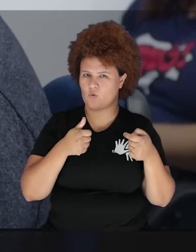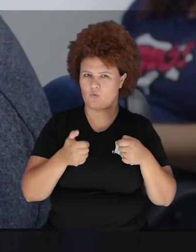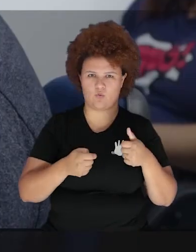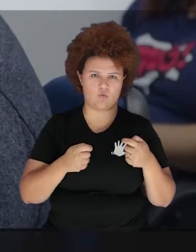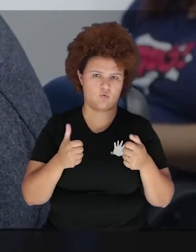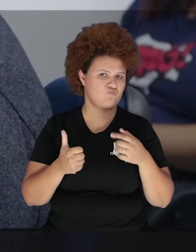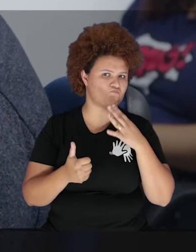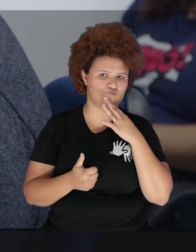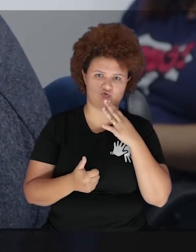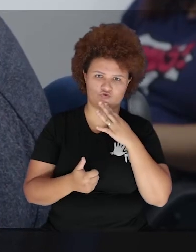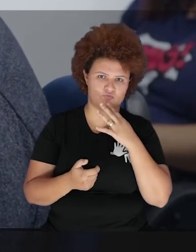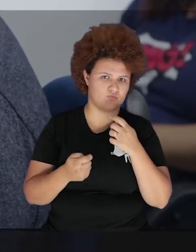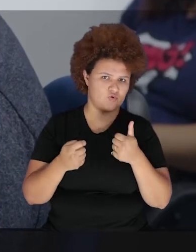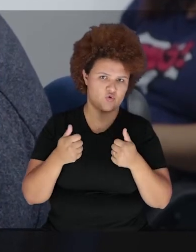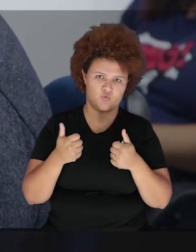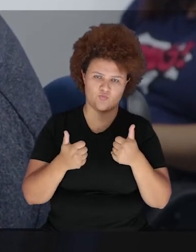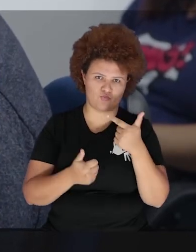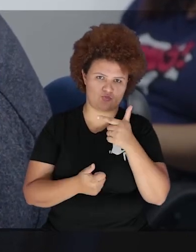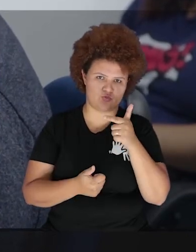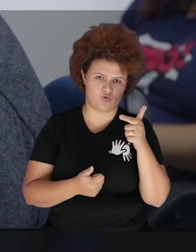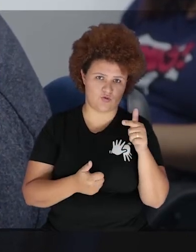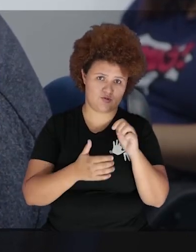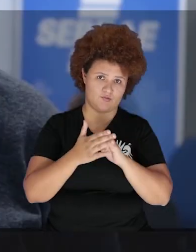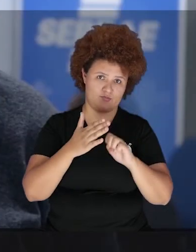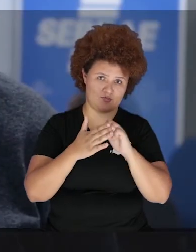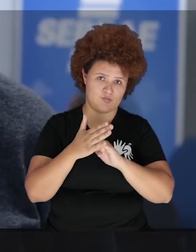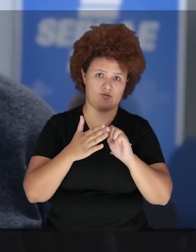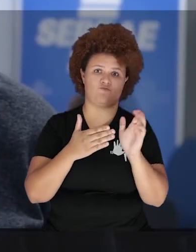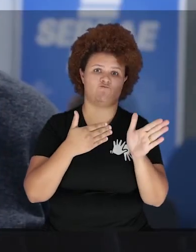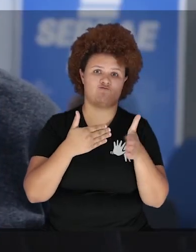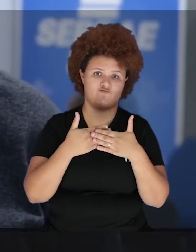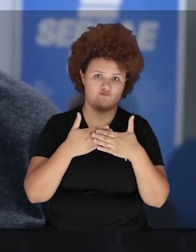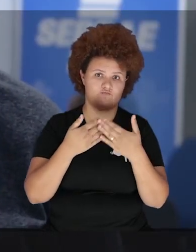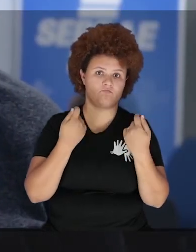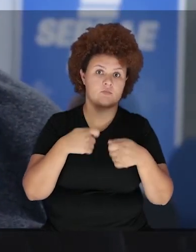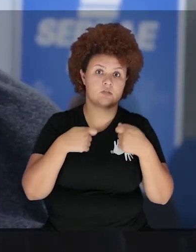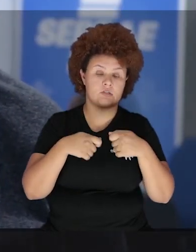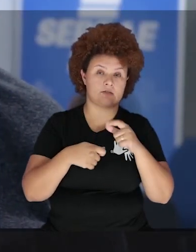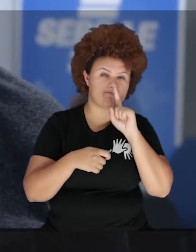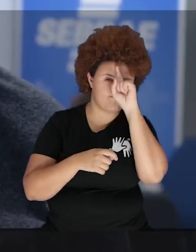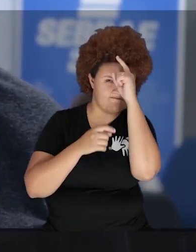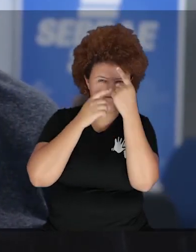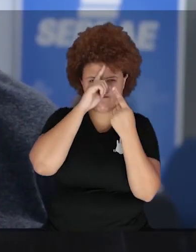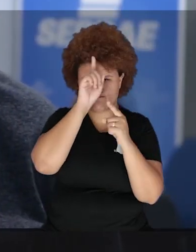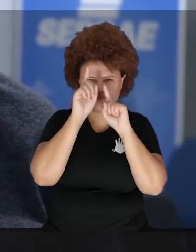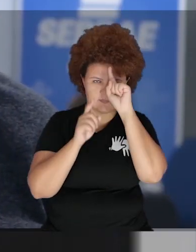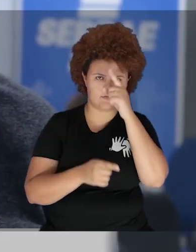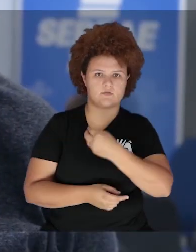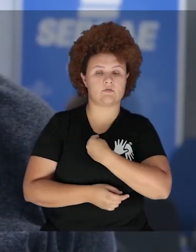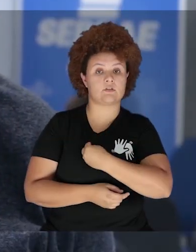não existe mais, o emprego está deixando de existir, então a gente tem que criar alguma coisa para nossa sobrevivência.